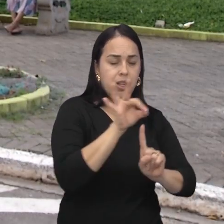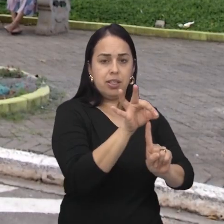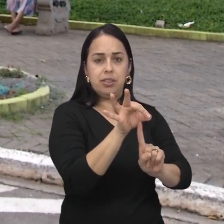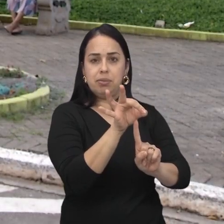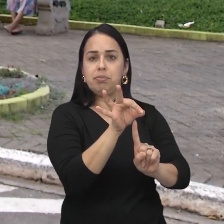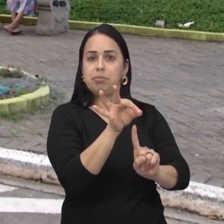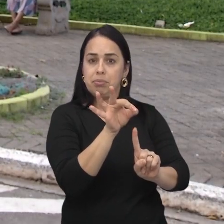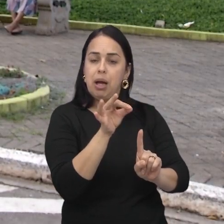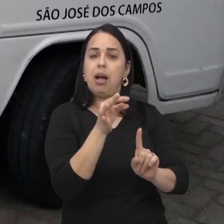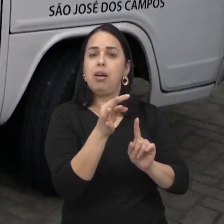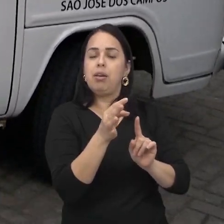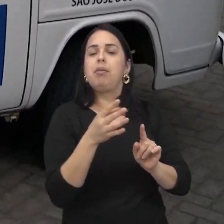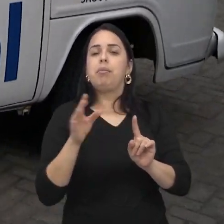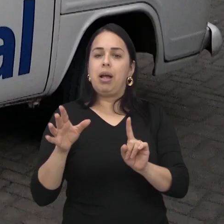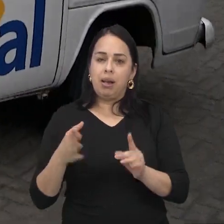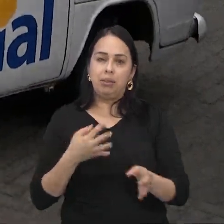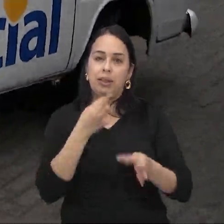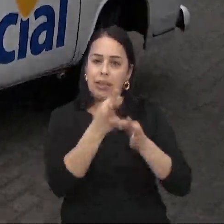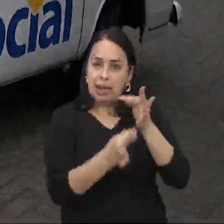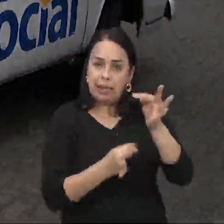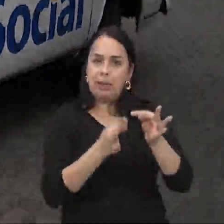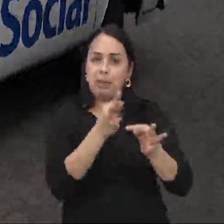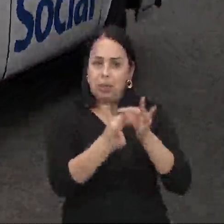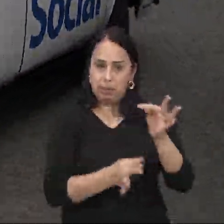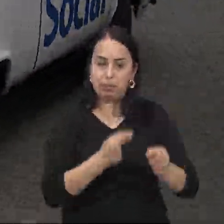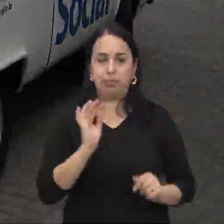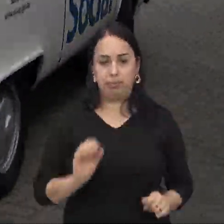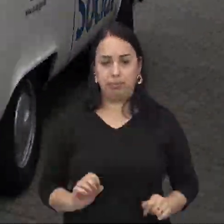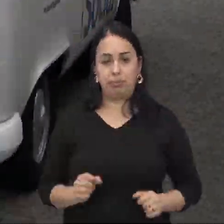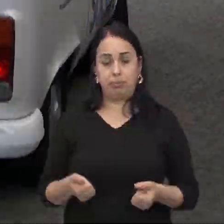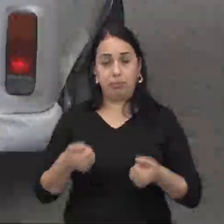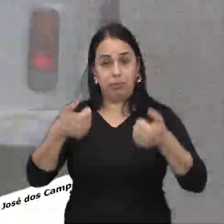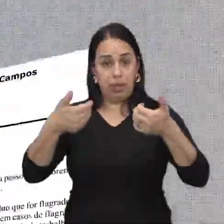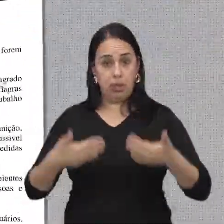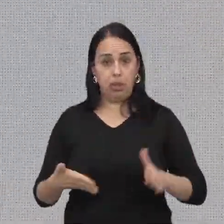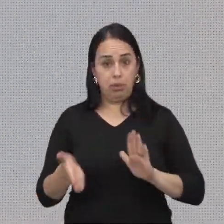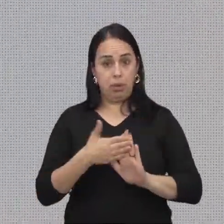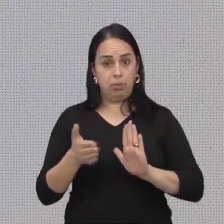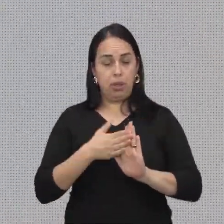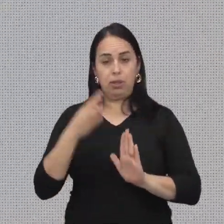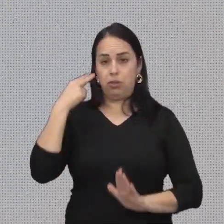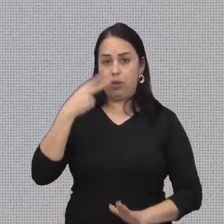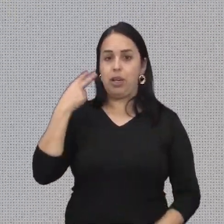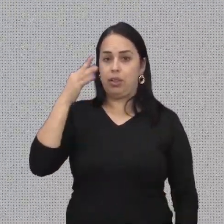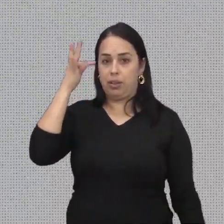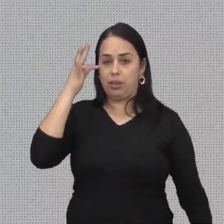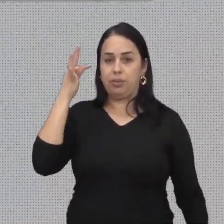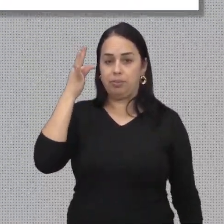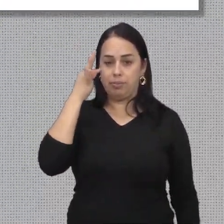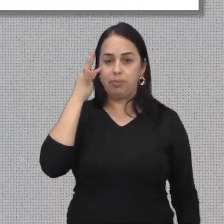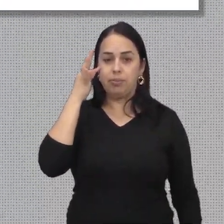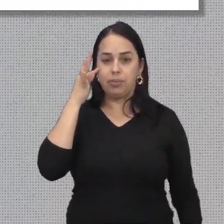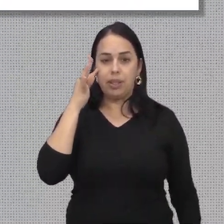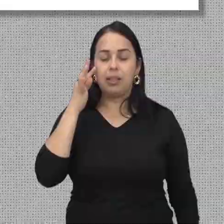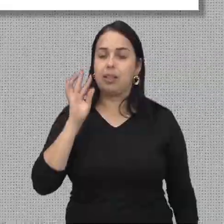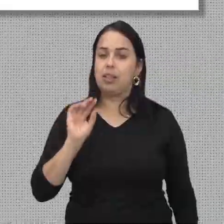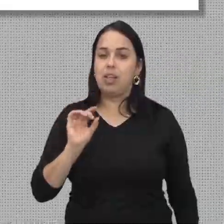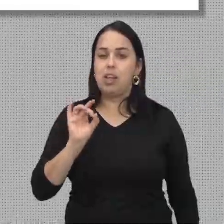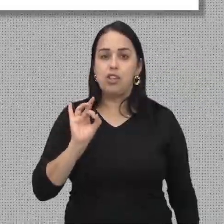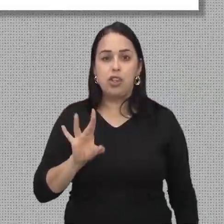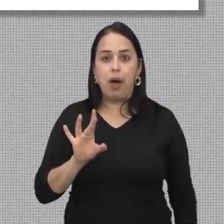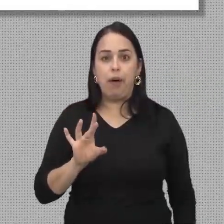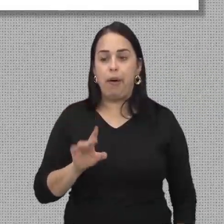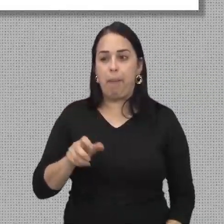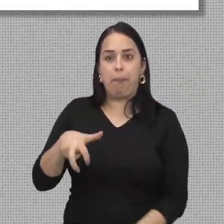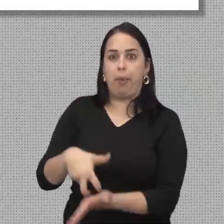pessoas, a prioridade é a prevenção e o encaminhamento para tratamento. Na justificativa da proposta, o vereador Tomás Henrique afirma que